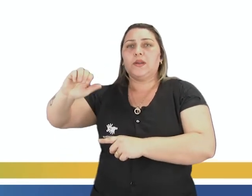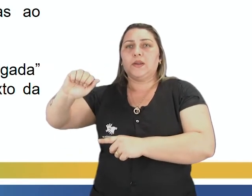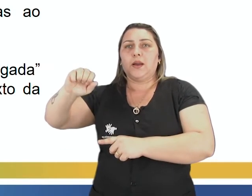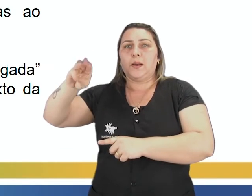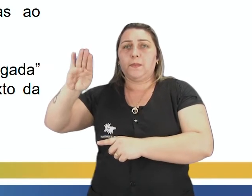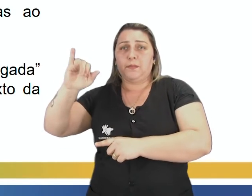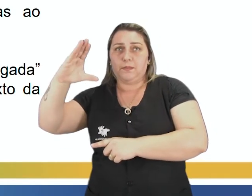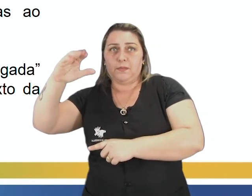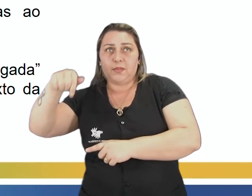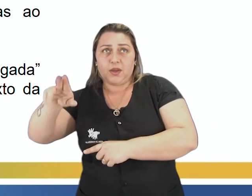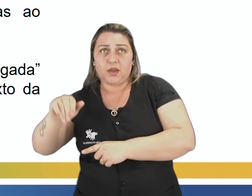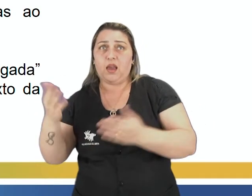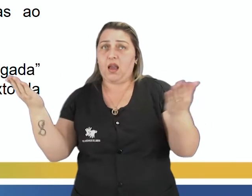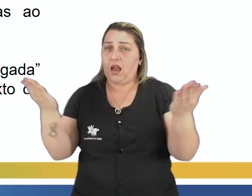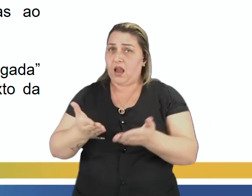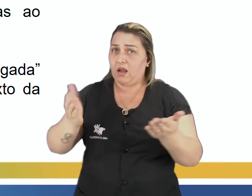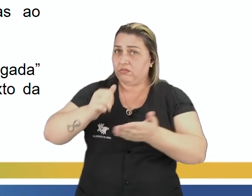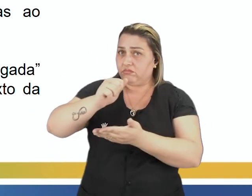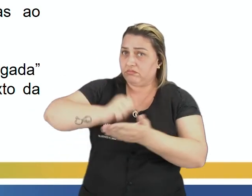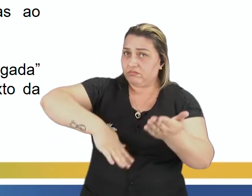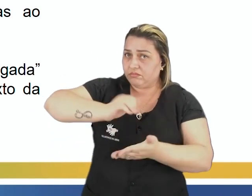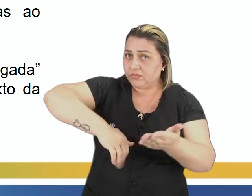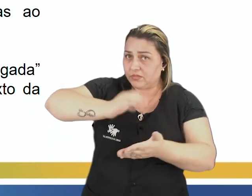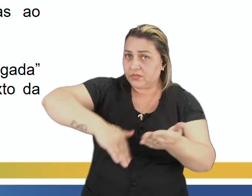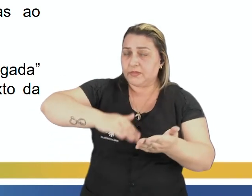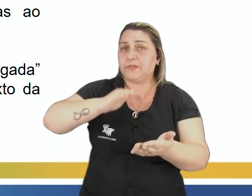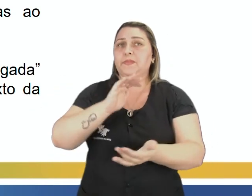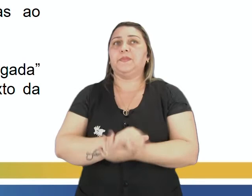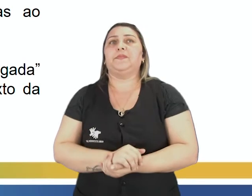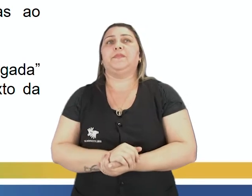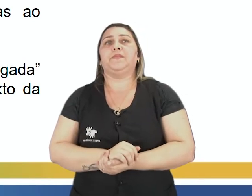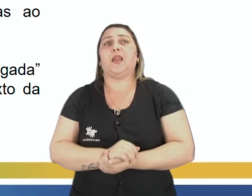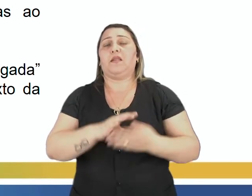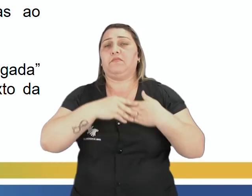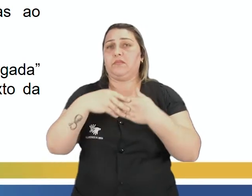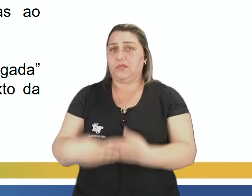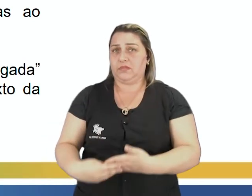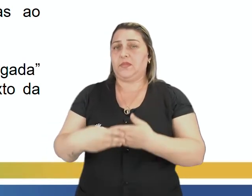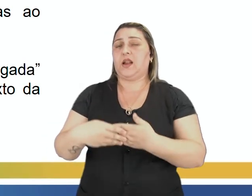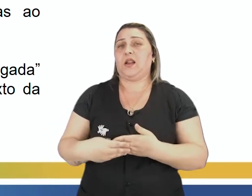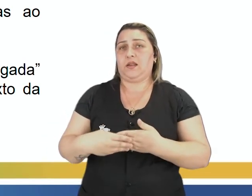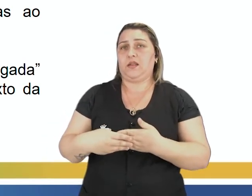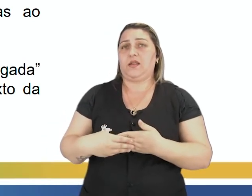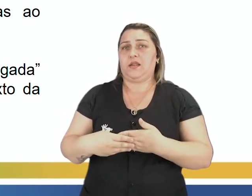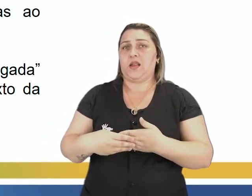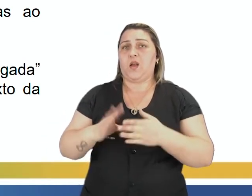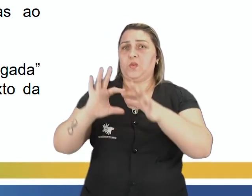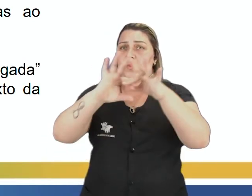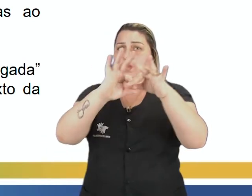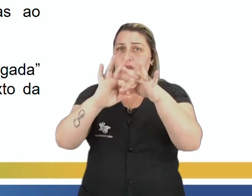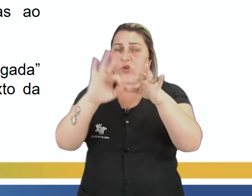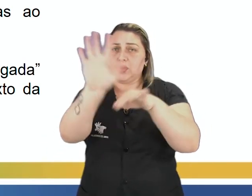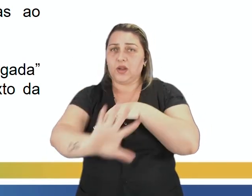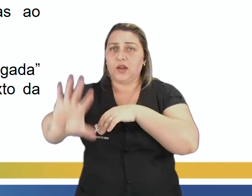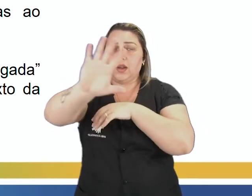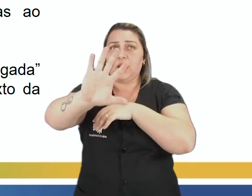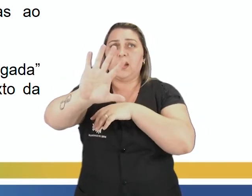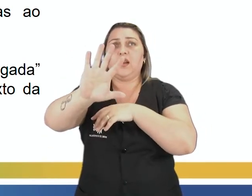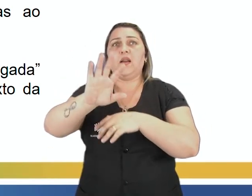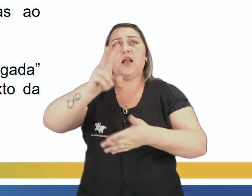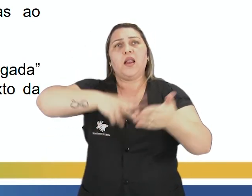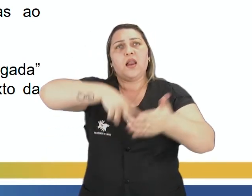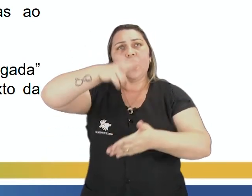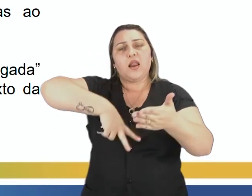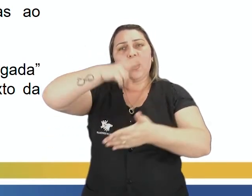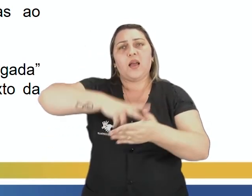material. Queridos, vamos lá para o nosso exercitando. O nosso exercitando, ele trata de algo relacionado a esse contexto aí geral. Vamos ler aí